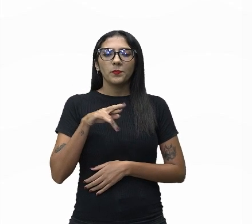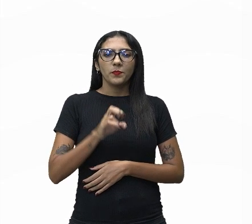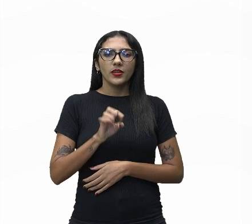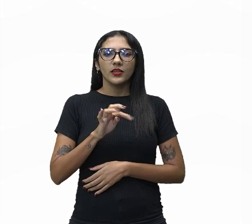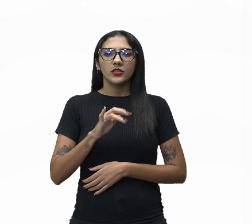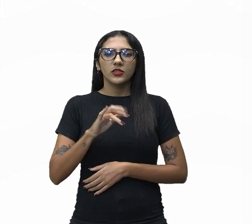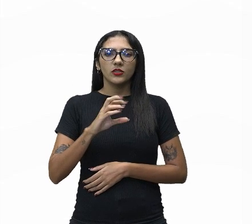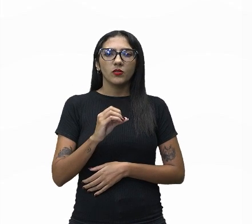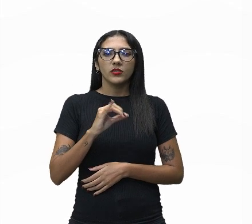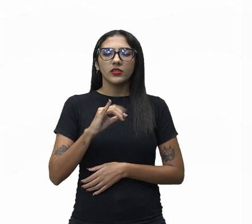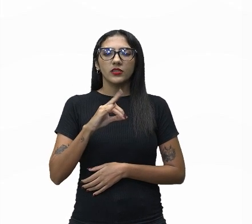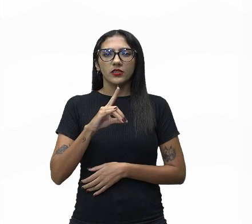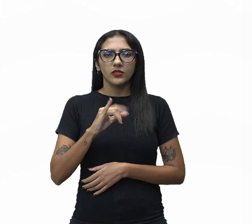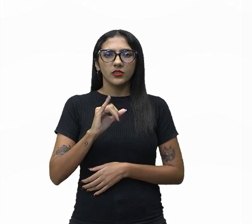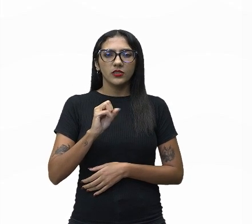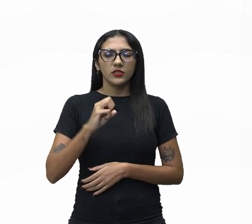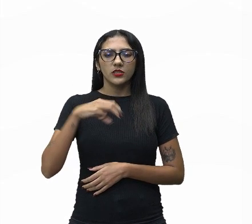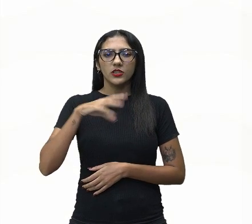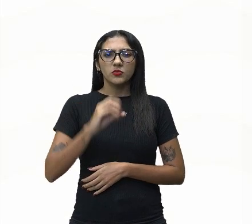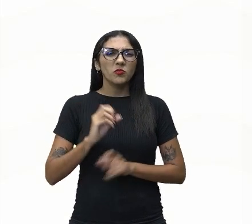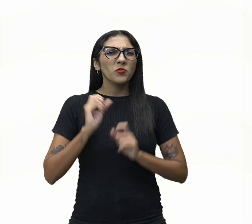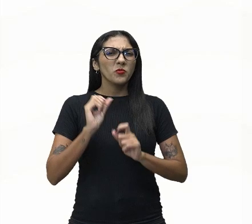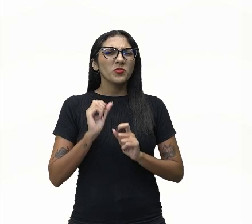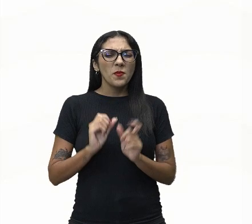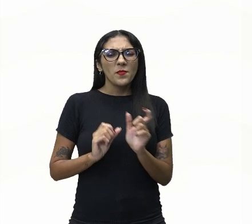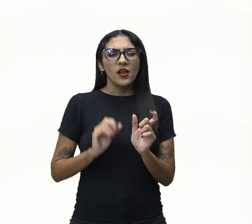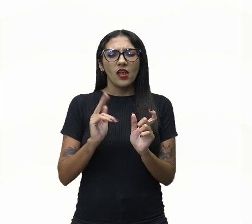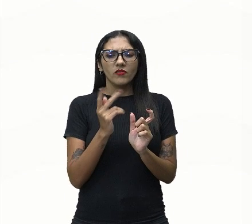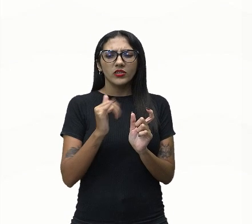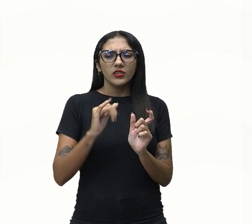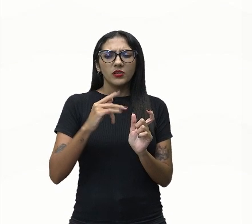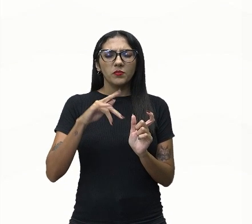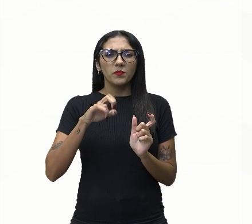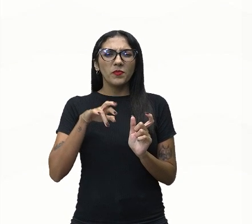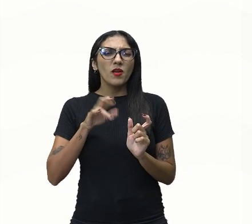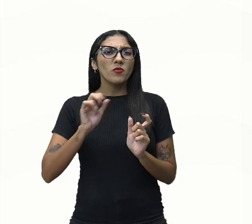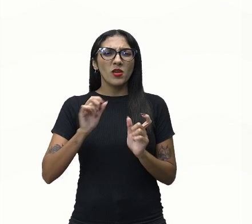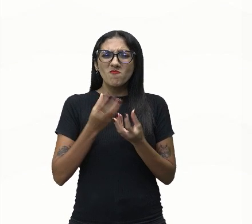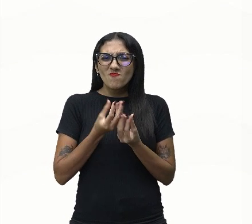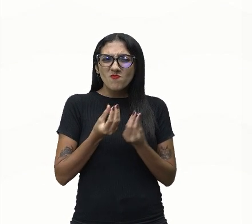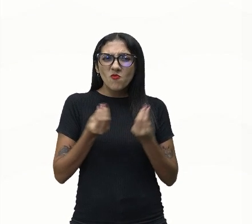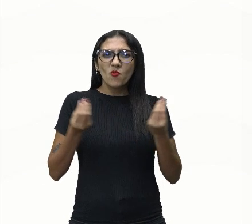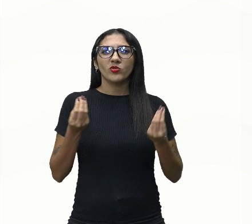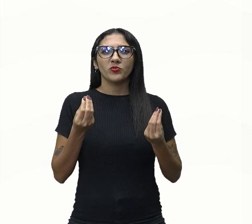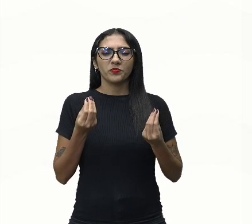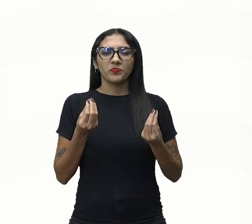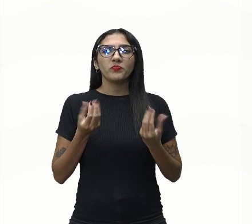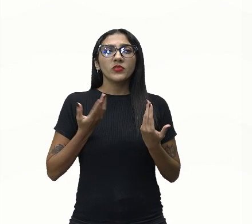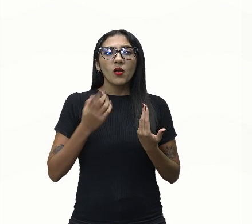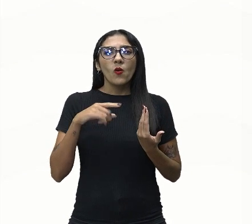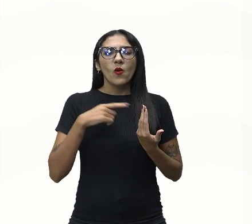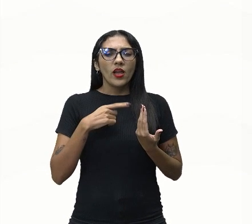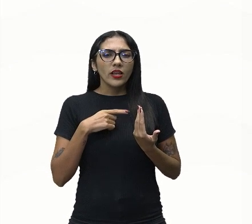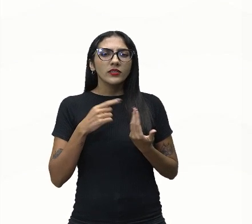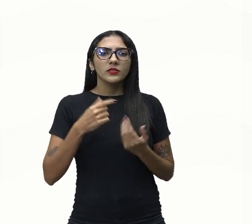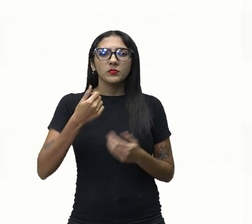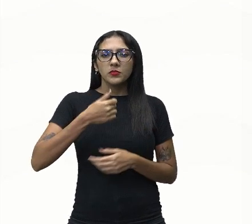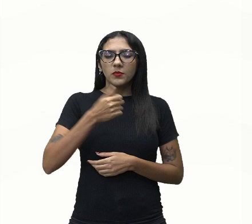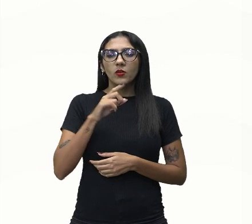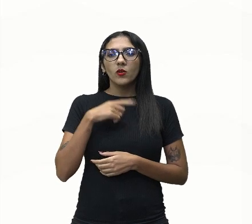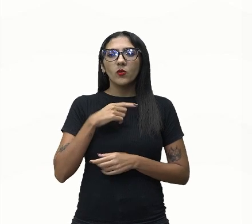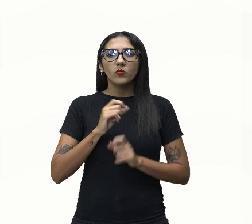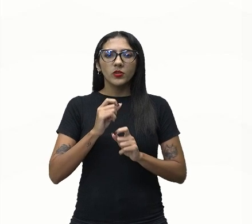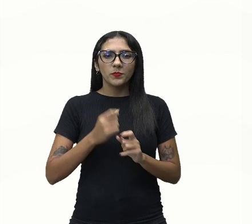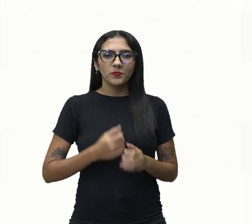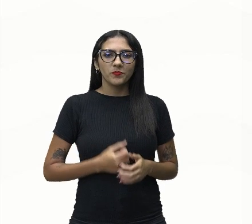hipertireoidismo, quando a gente fala de hiper, a gente já lembra de muito, né? Então, o hipertireoidismo está relacionado com o